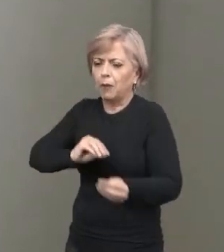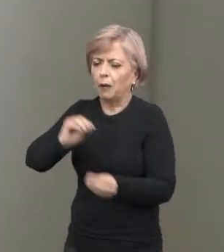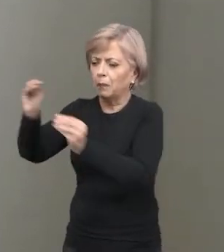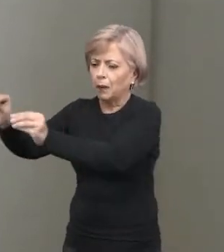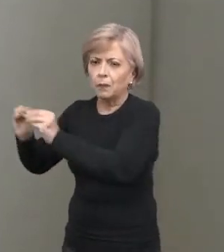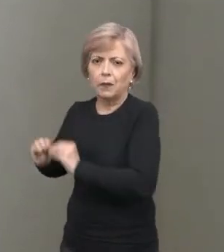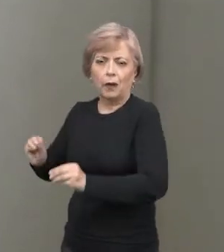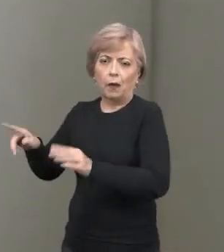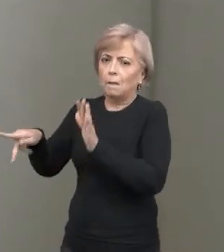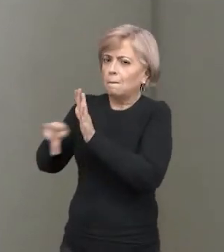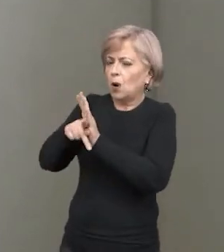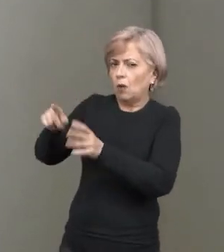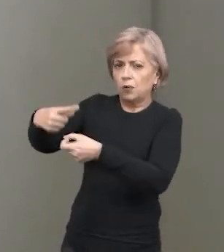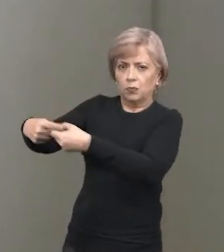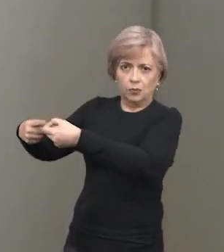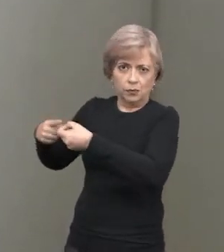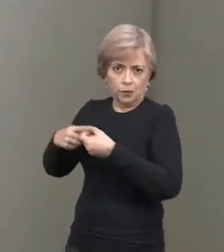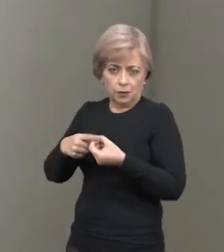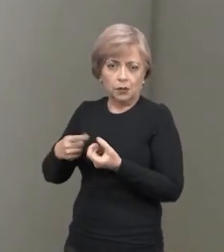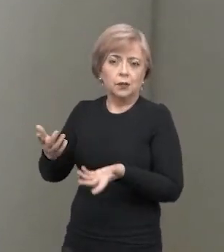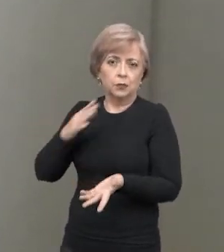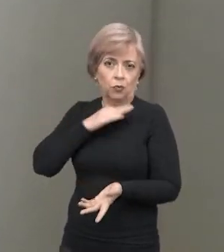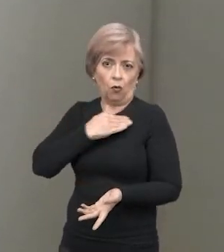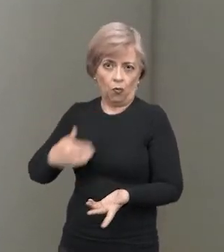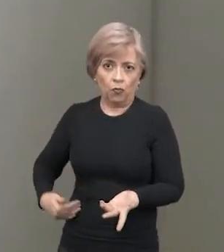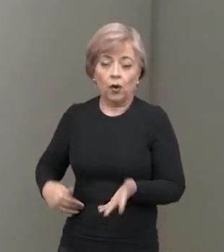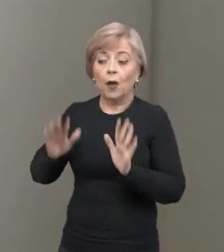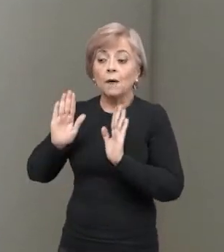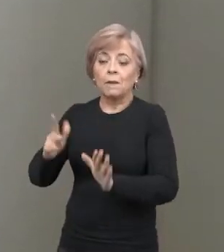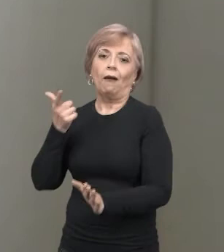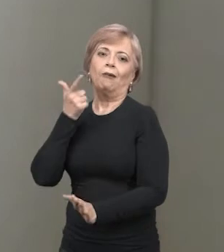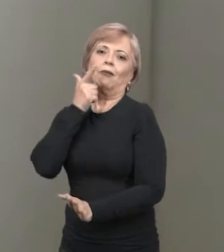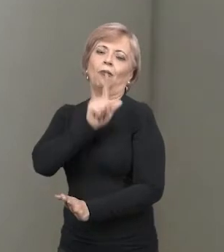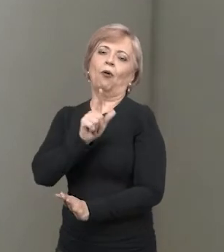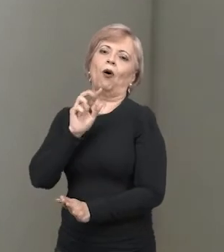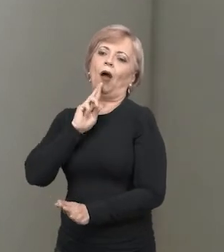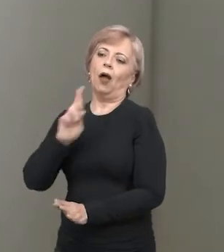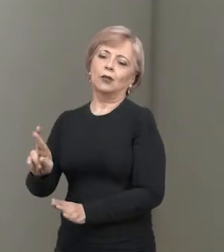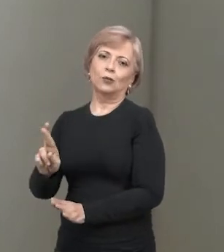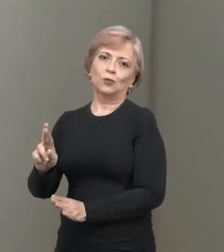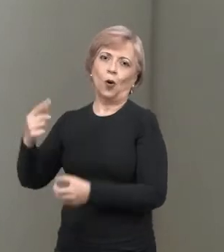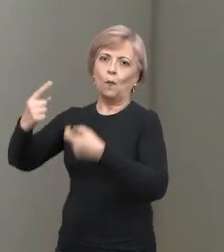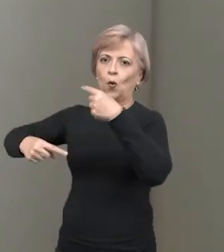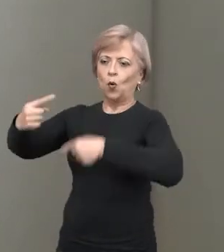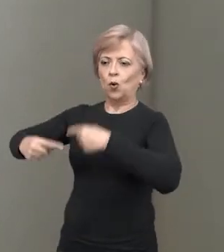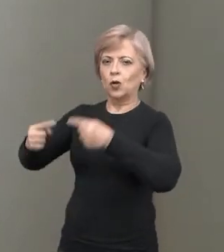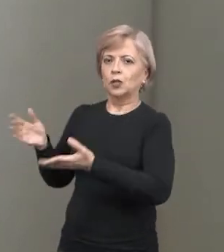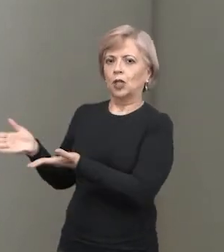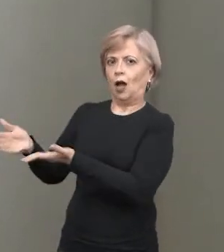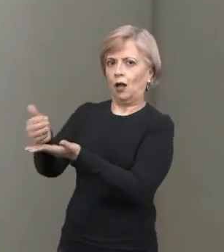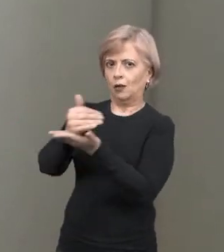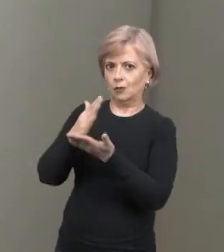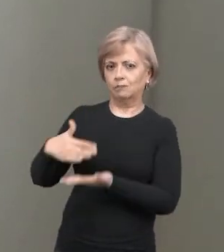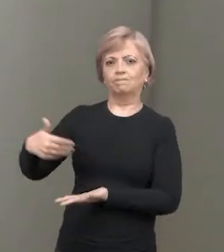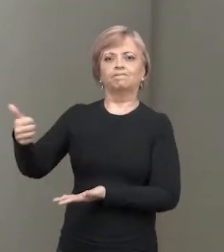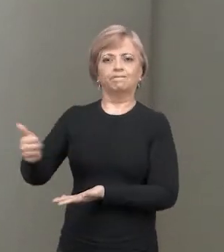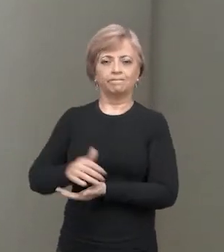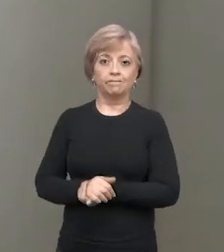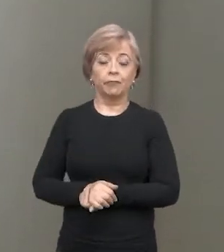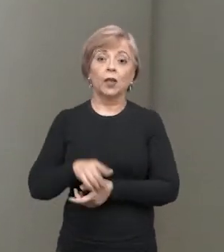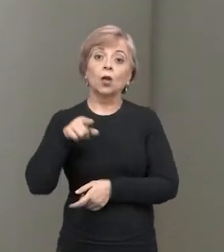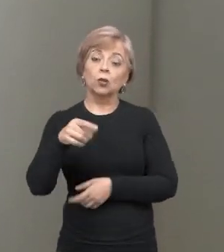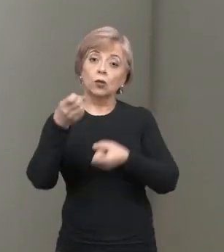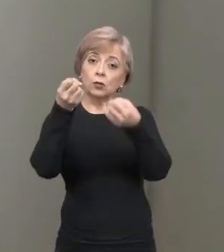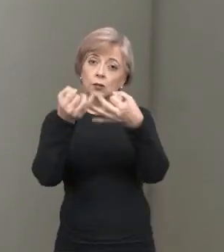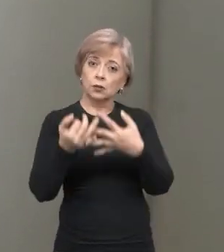própria máquina pública, mas que já tem conseguido obter bons resultados na sua política de arrecadação. Veja bem, quando falamos isso,